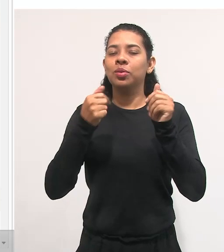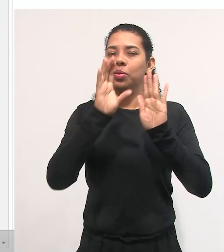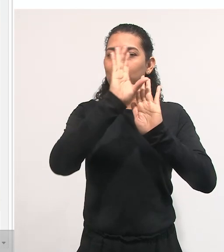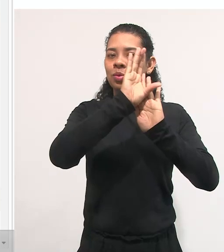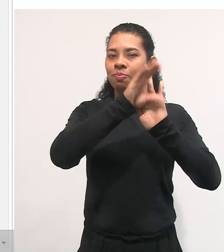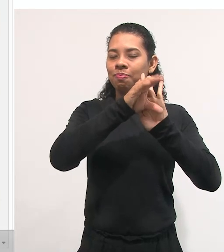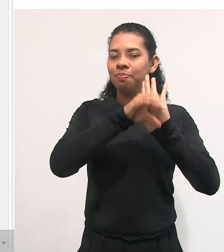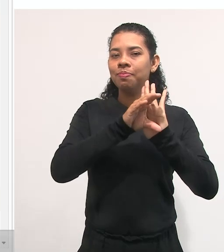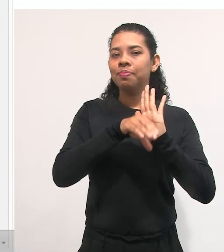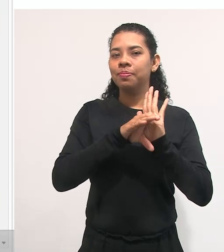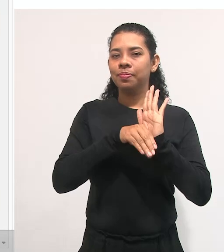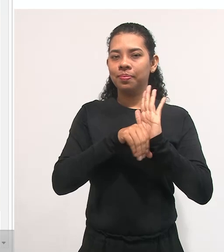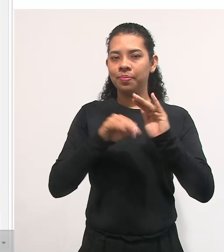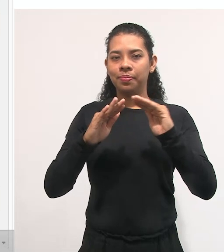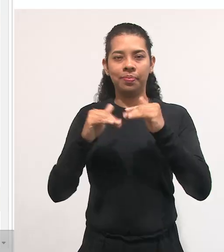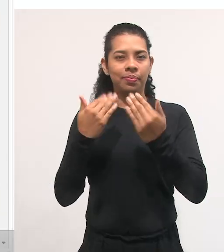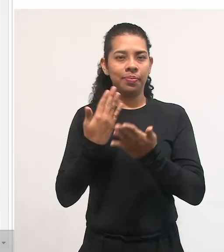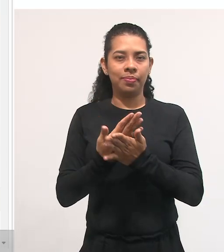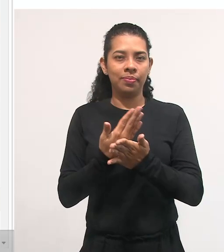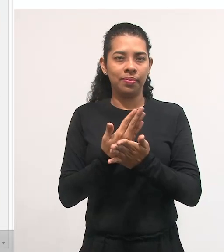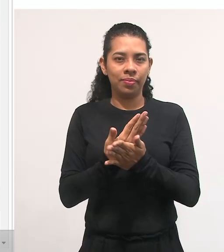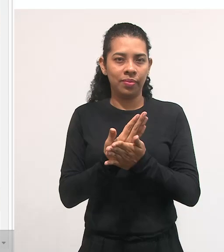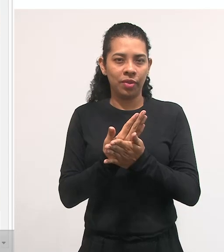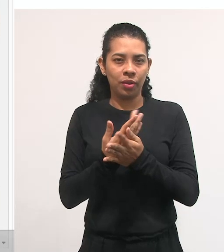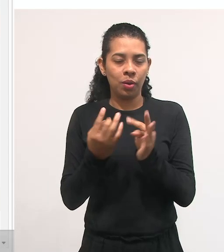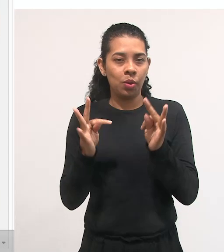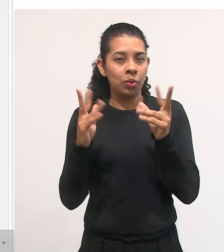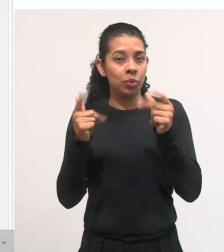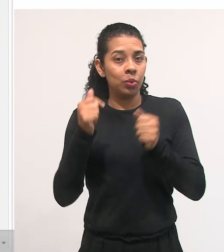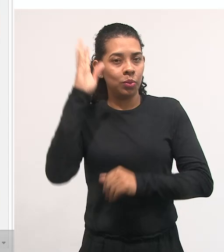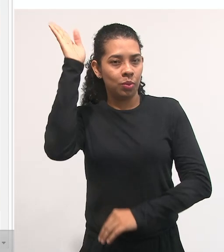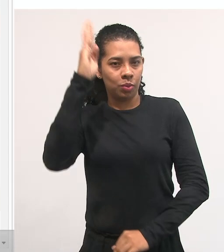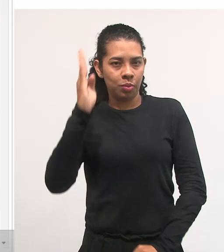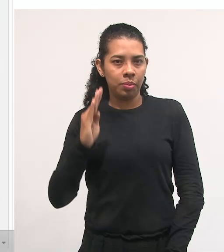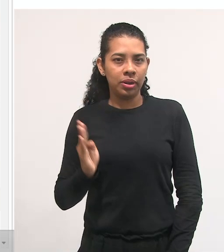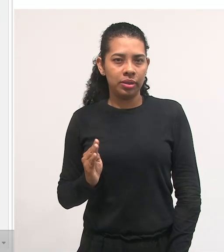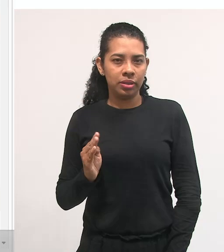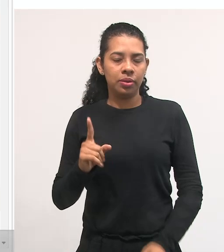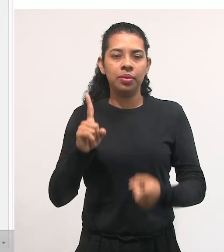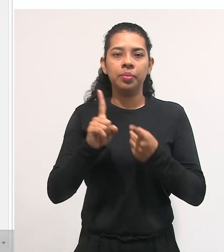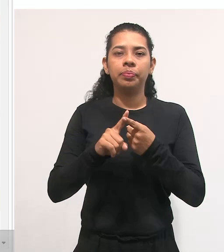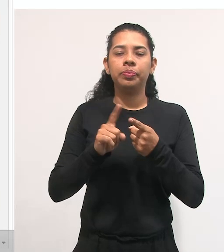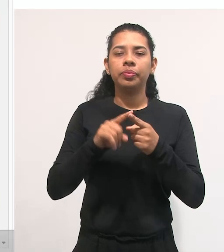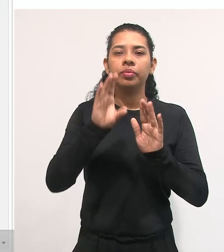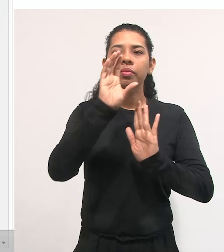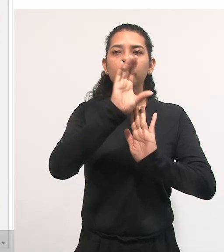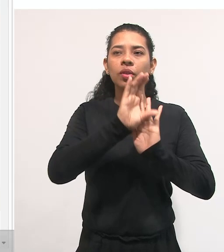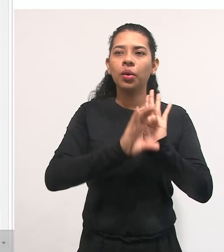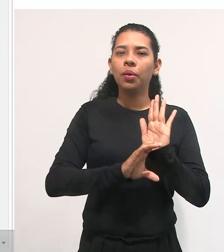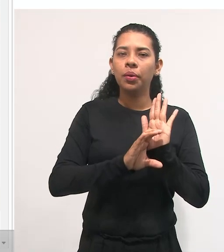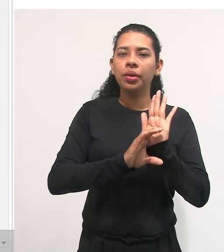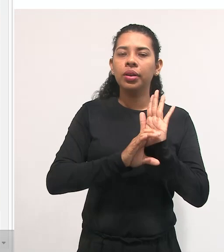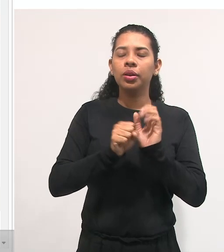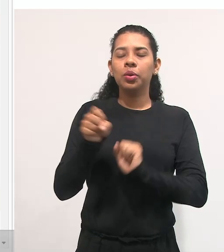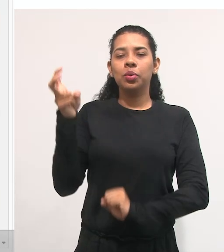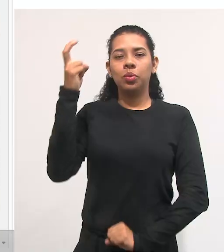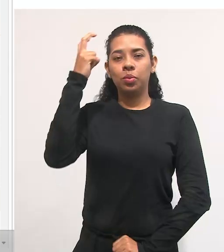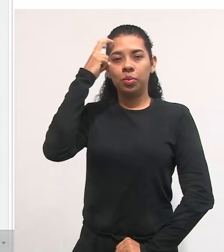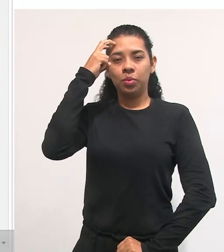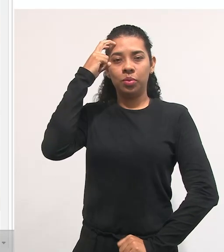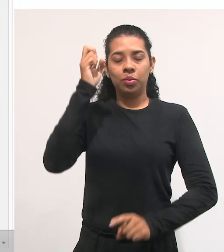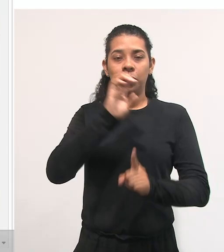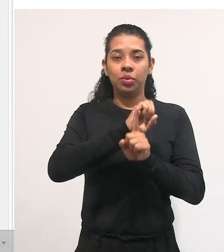o conceito do currículo escolar e as tendências curriculares no Brasil currículo Cultura e